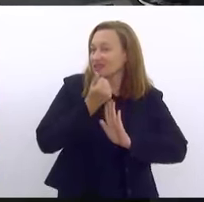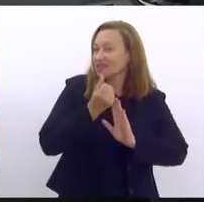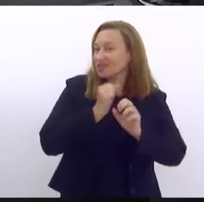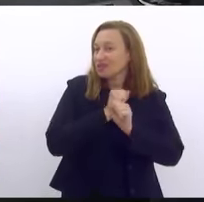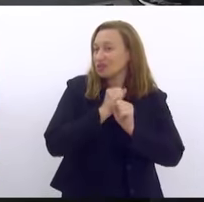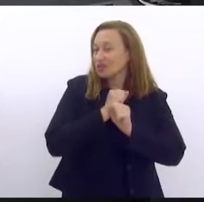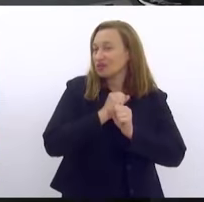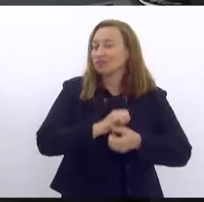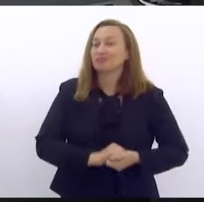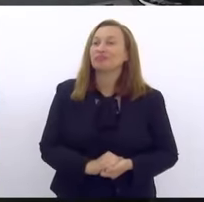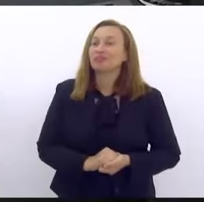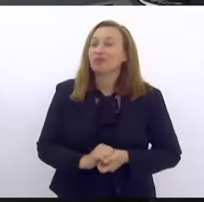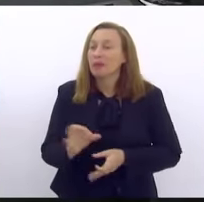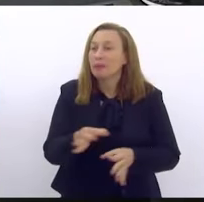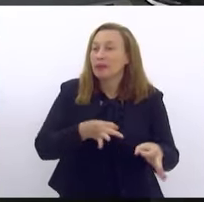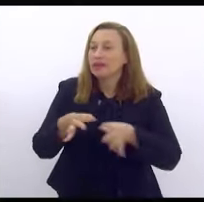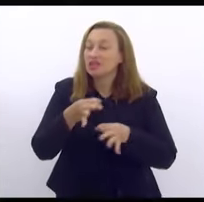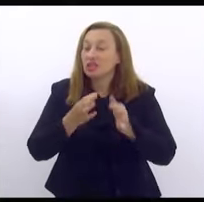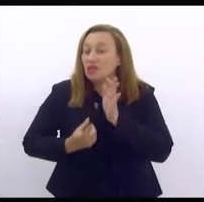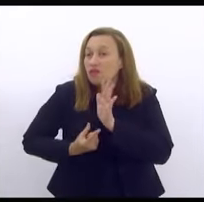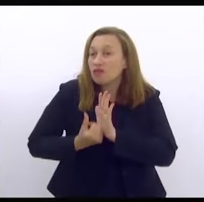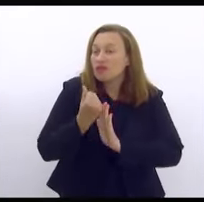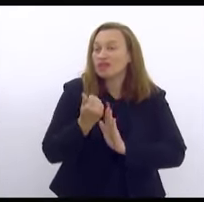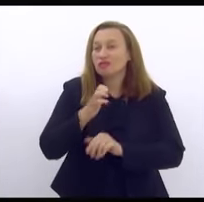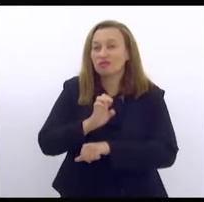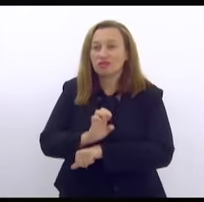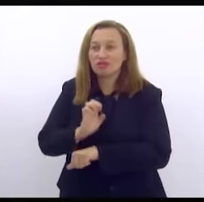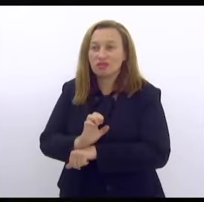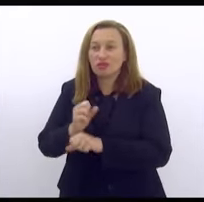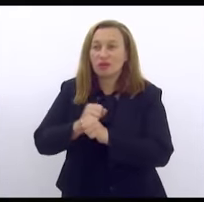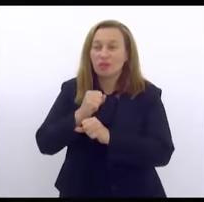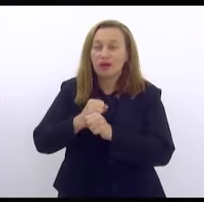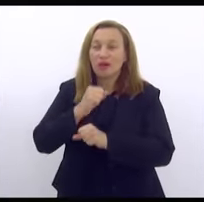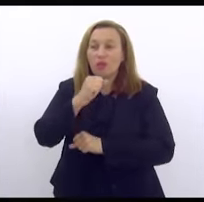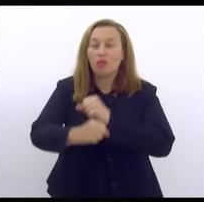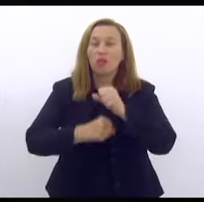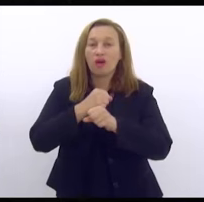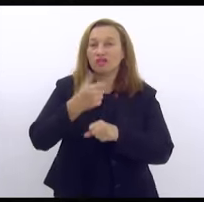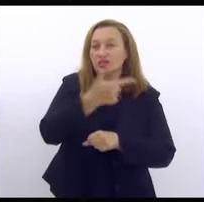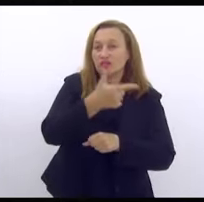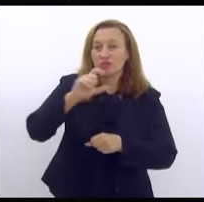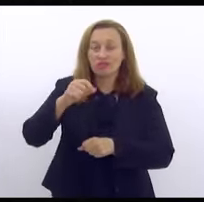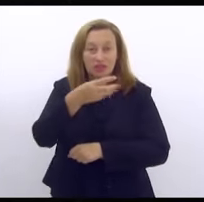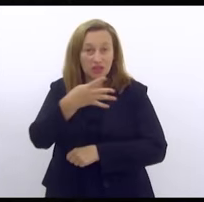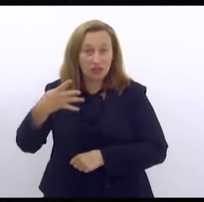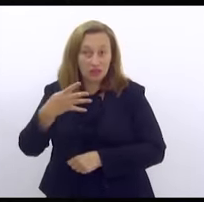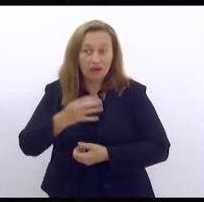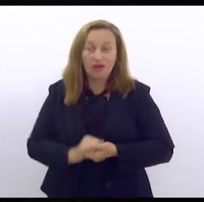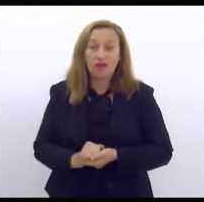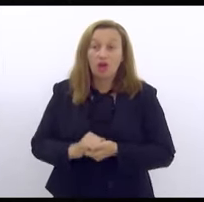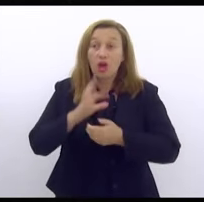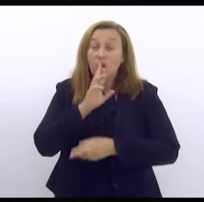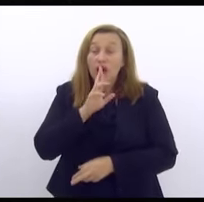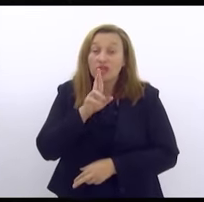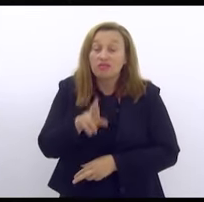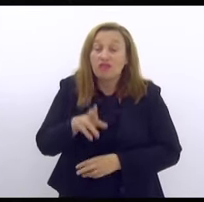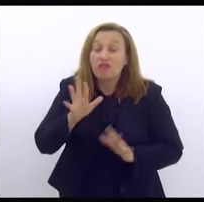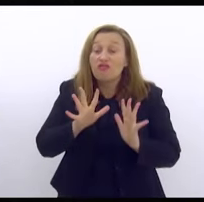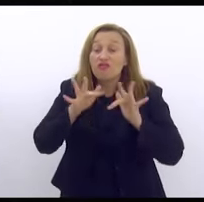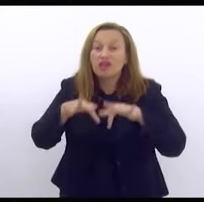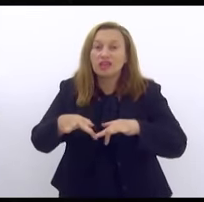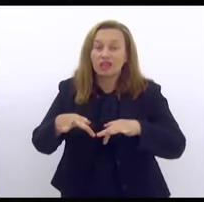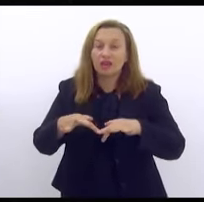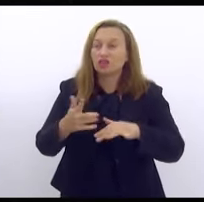Anual, é o planejamento financeiro do Estado para o ano de 2024. Ela é o resultado final